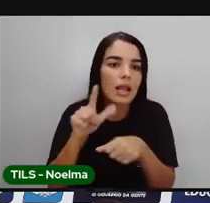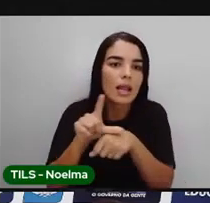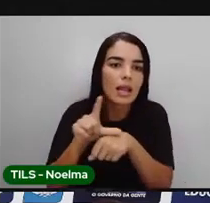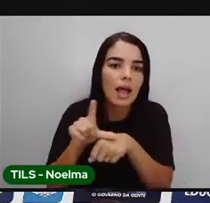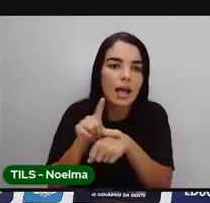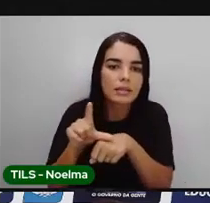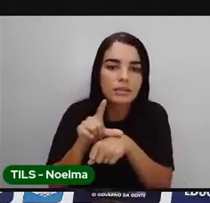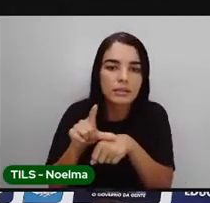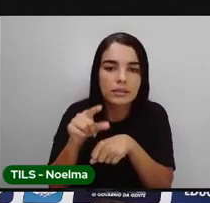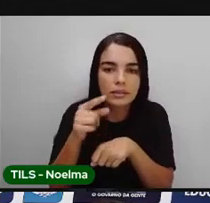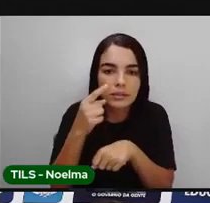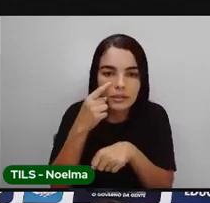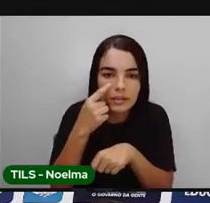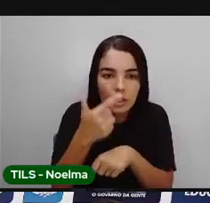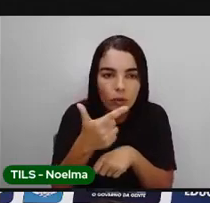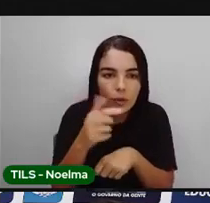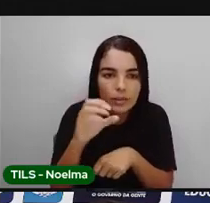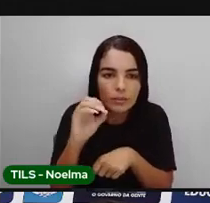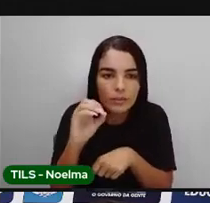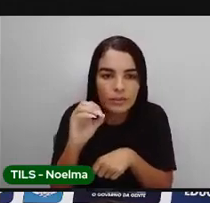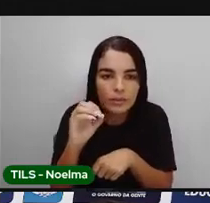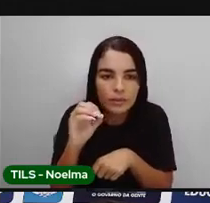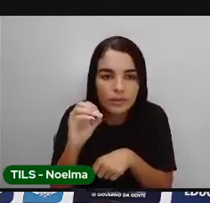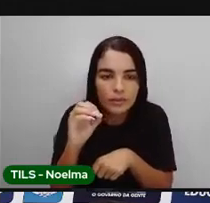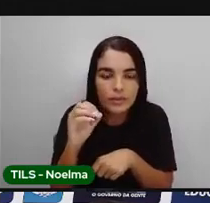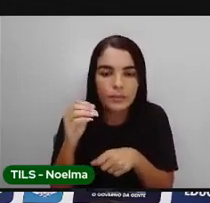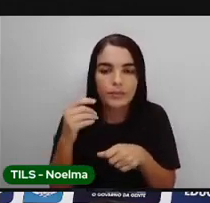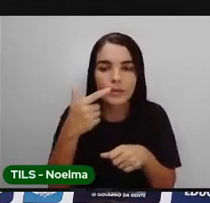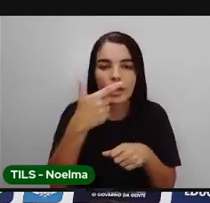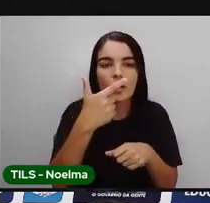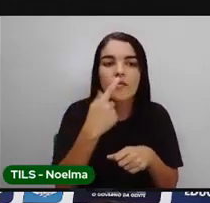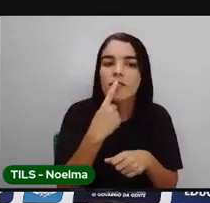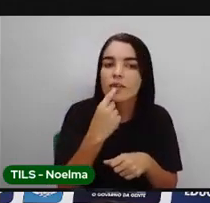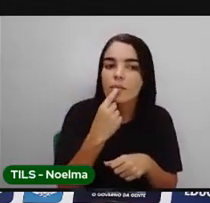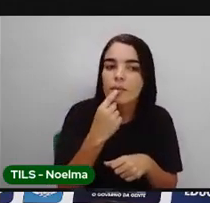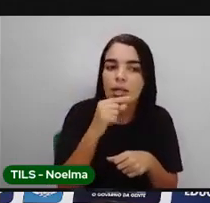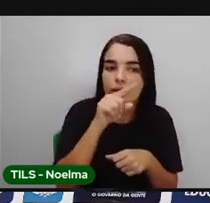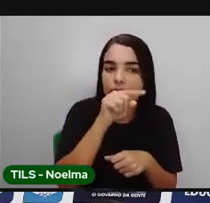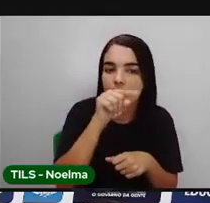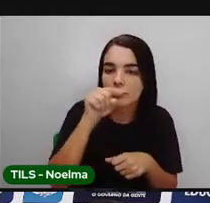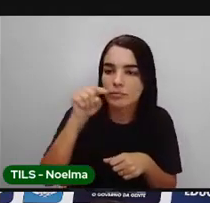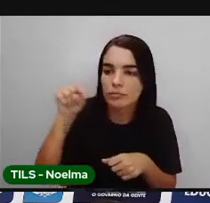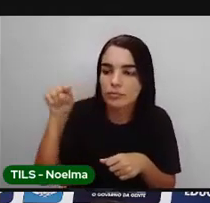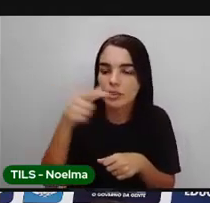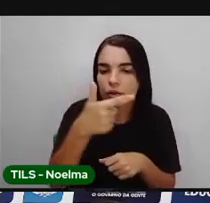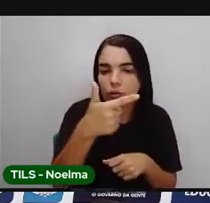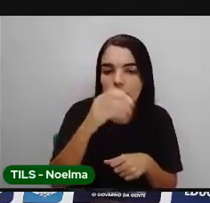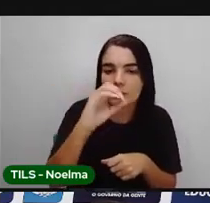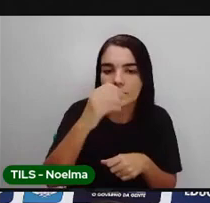2020. Esse de vermelho é de 2018 a 2019.